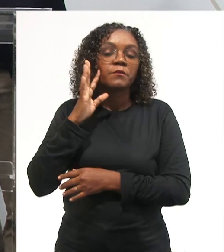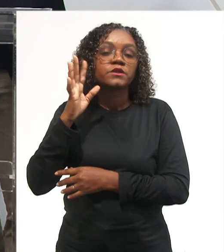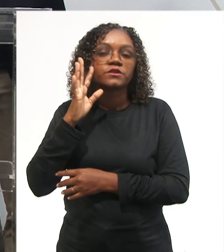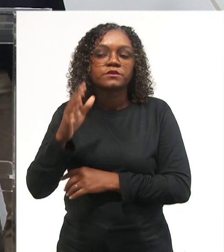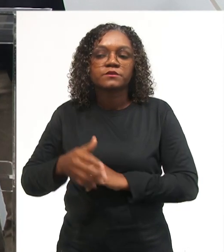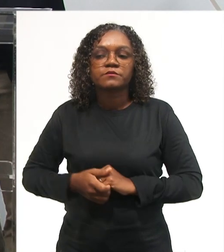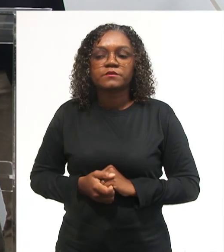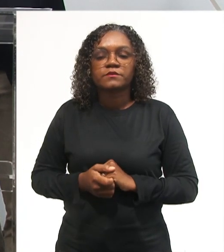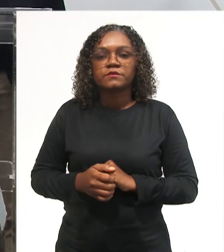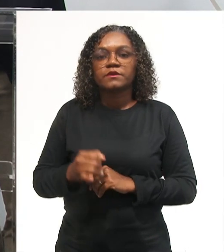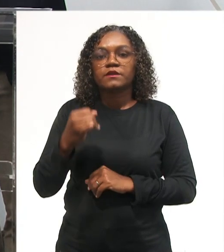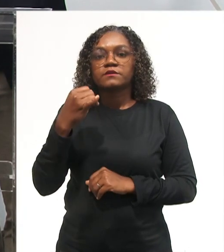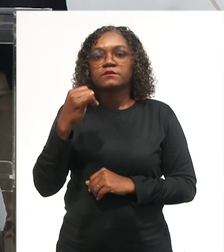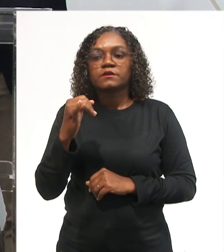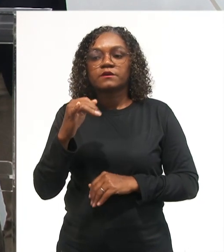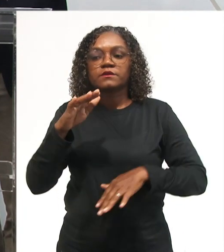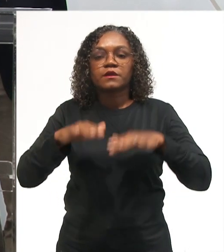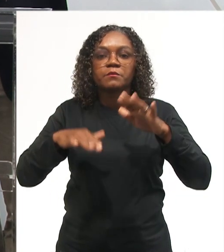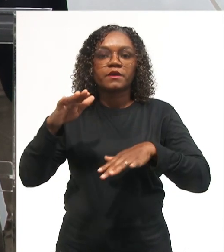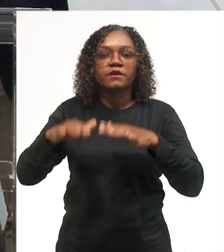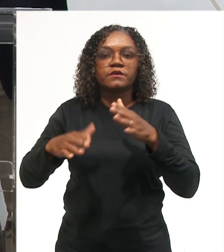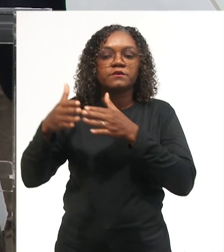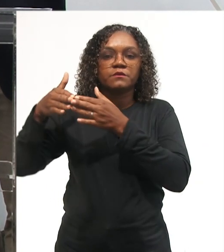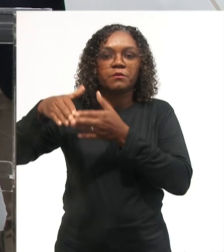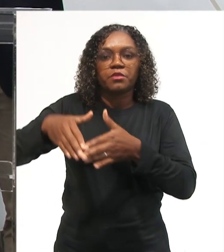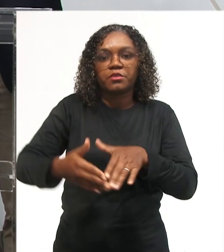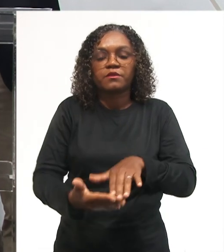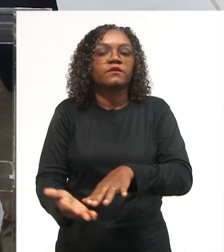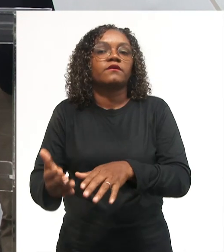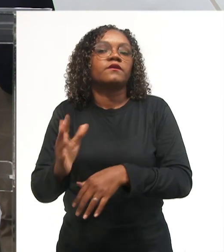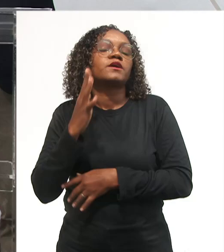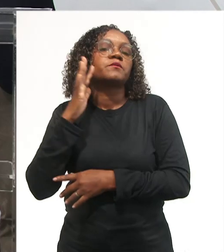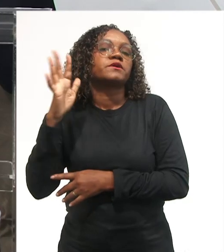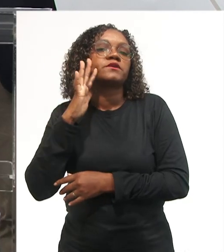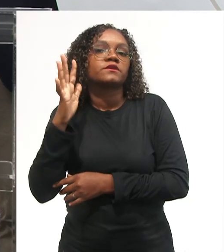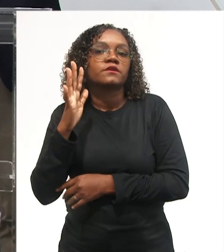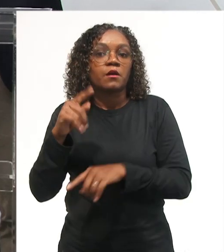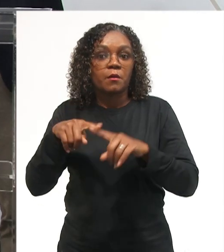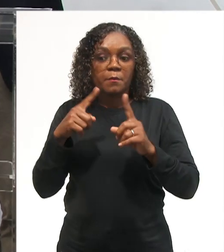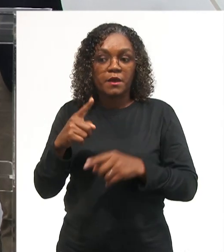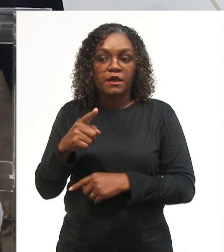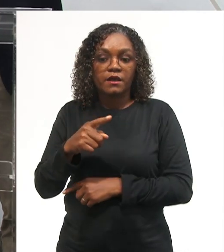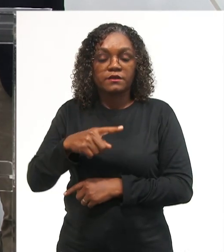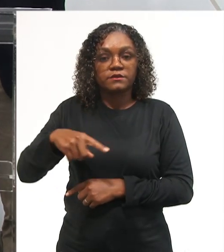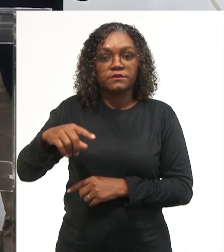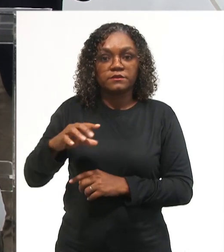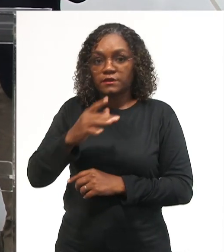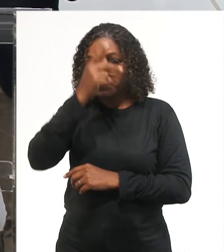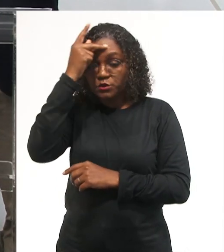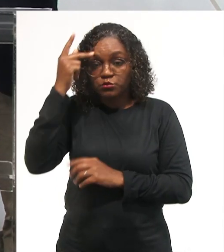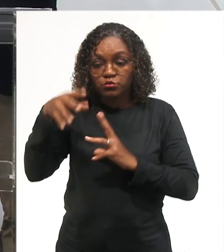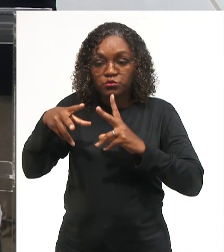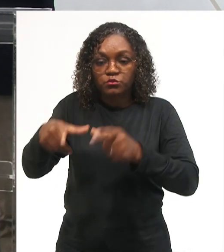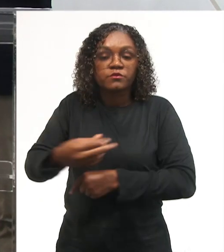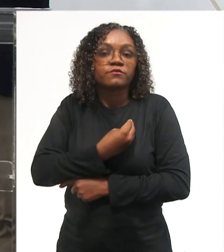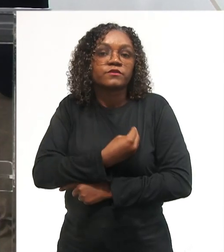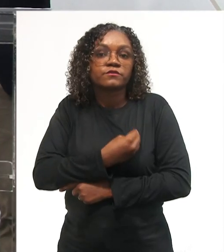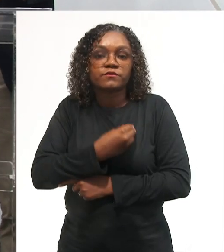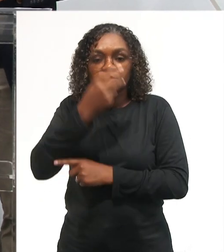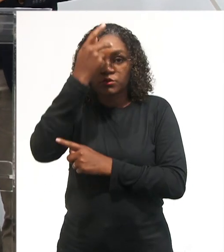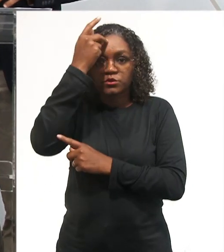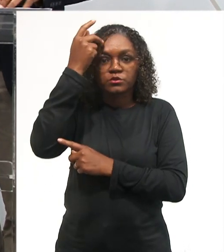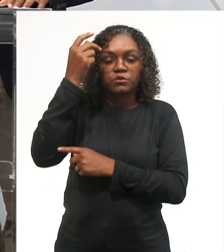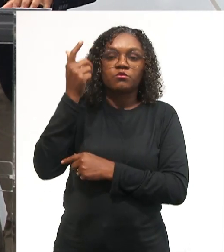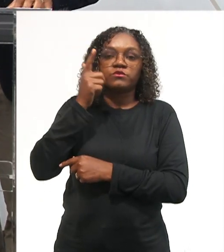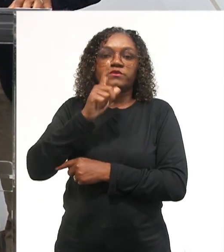em determinado momento da viagem, ele naufraga, né? Mas todas as vidas ficam salvas e eles vão para uma ilha